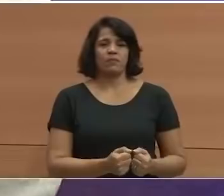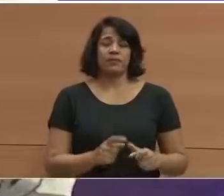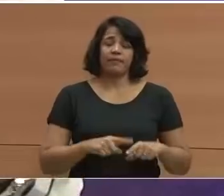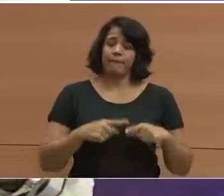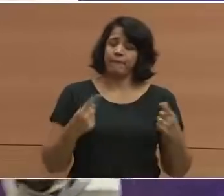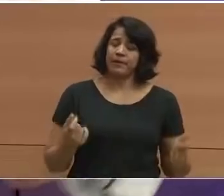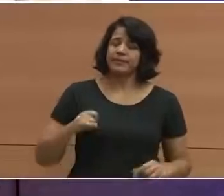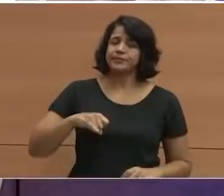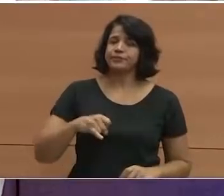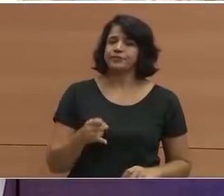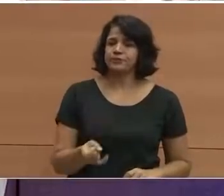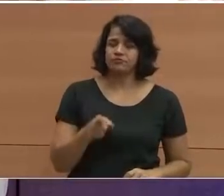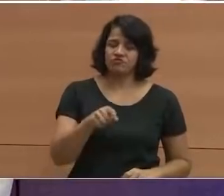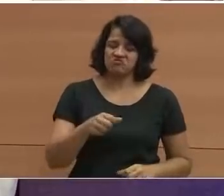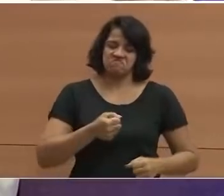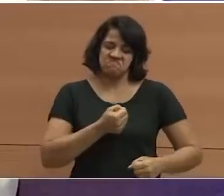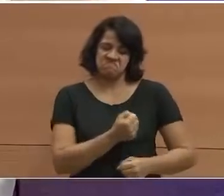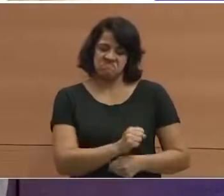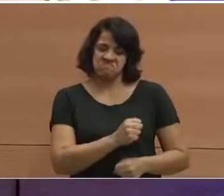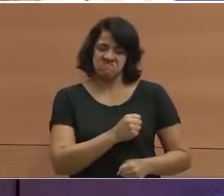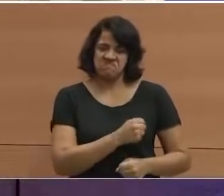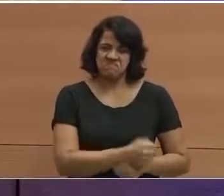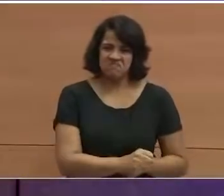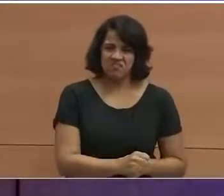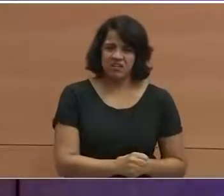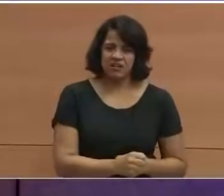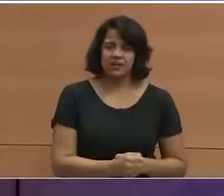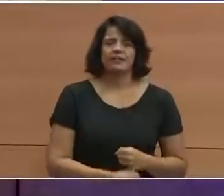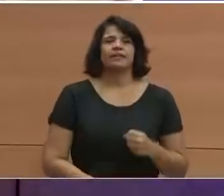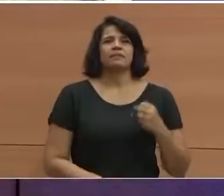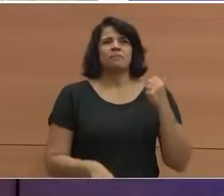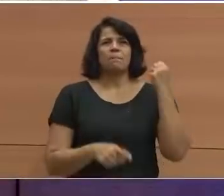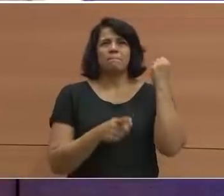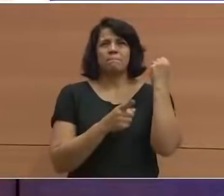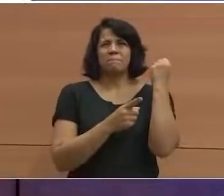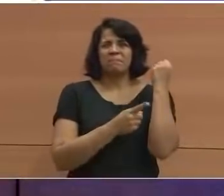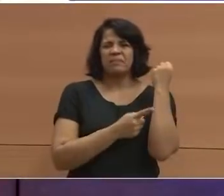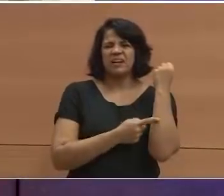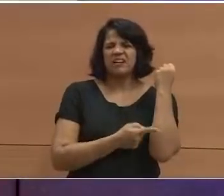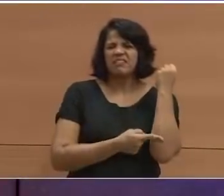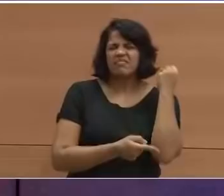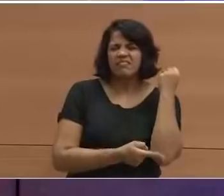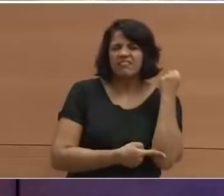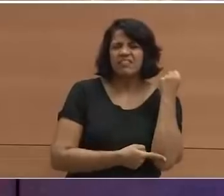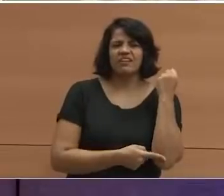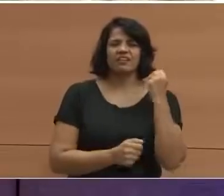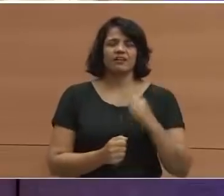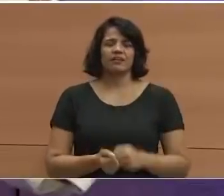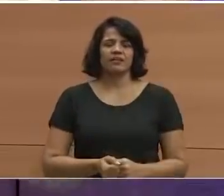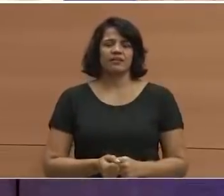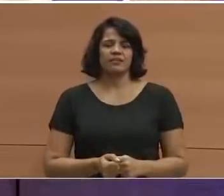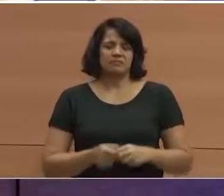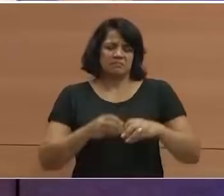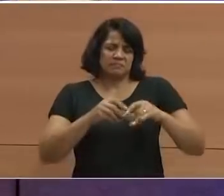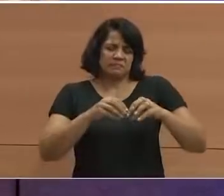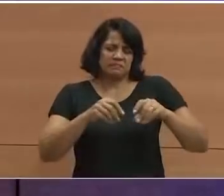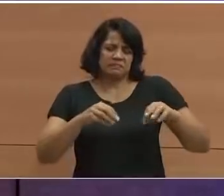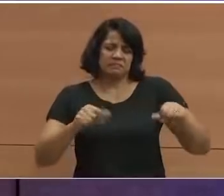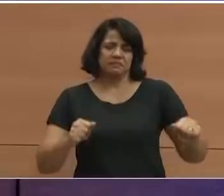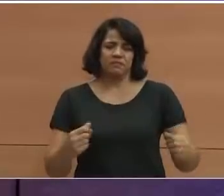se edificar com madeira, feno e palha, tem muito volume, muita coisa humana, mas quando